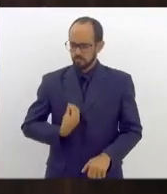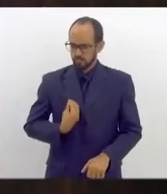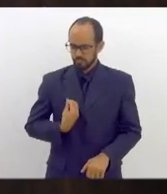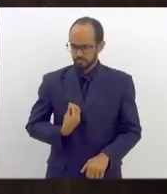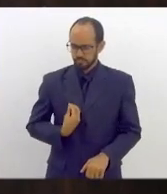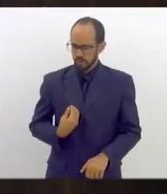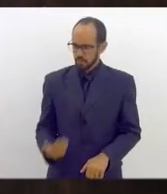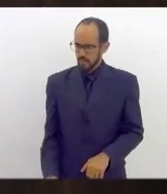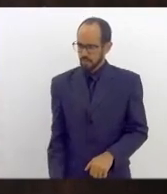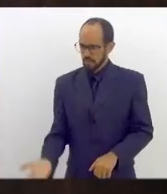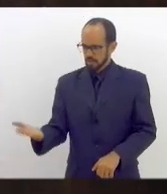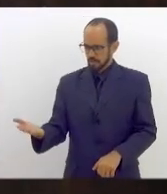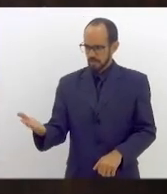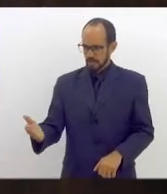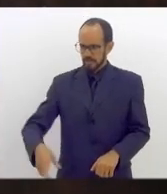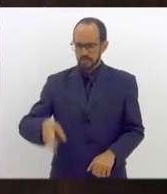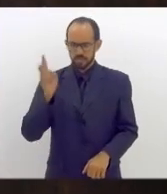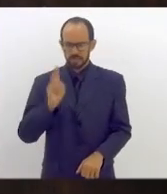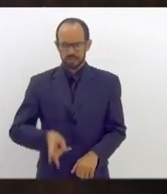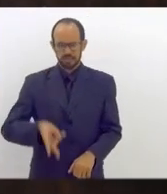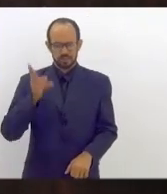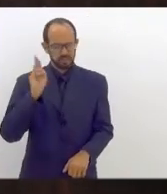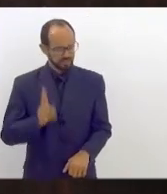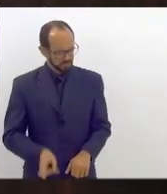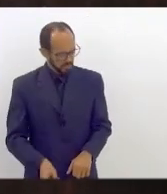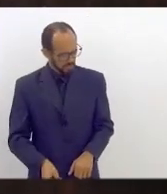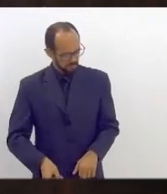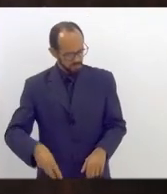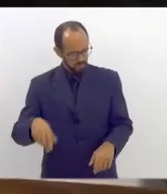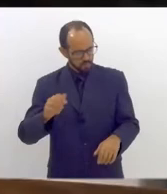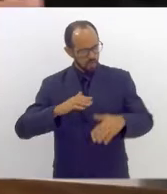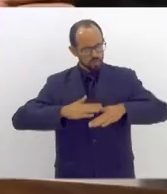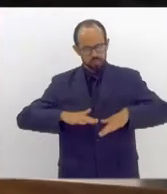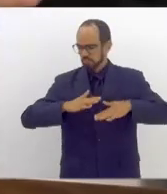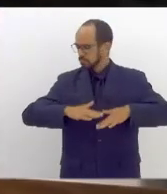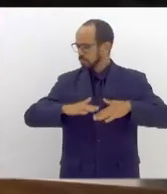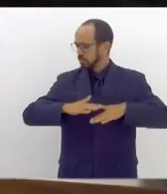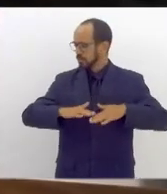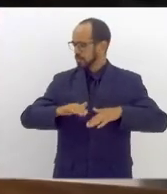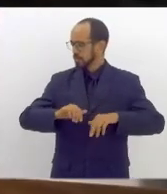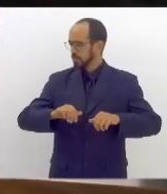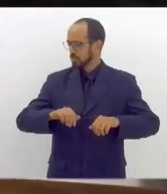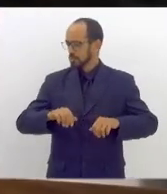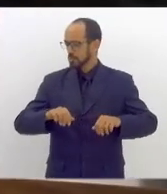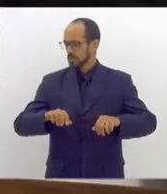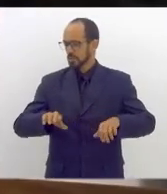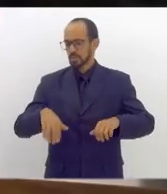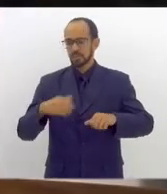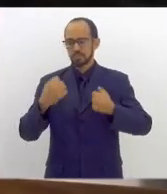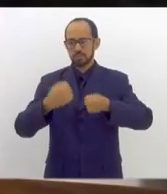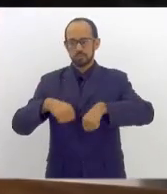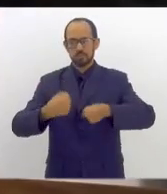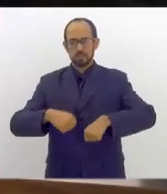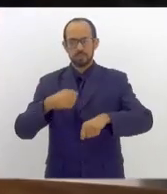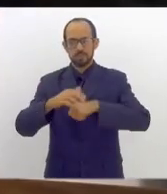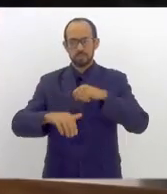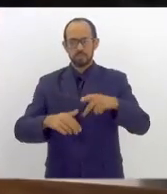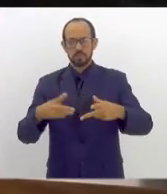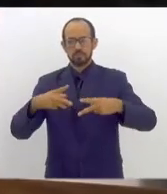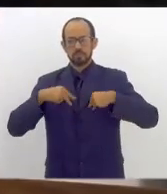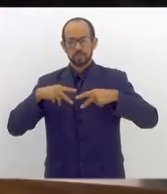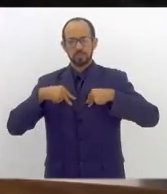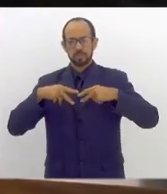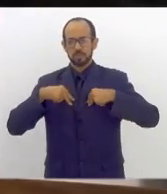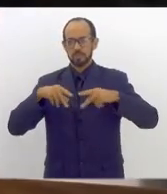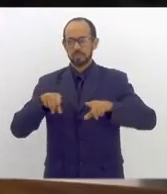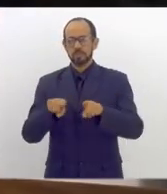vossa excelência sempre demonstrou ser um conciliador daí a gente tem que ressaltar e também